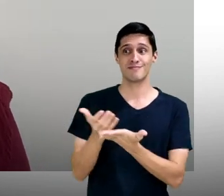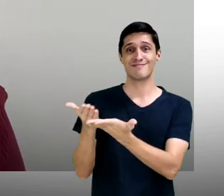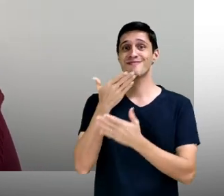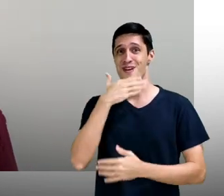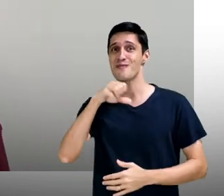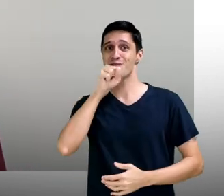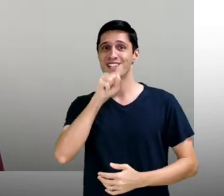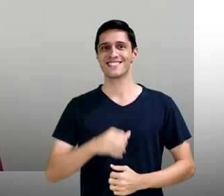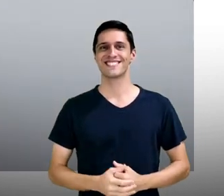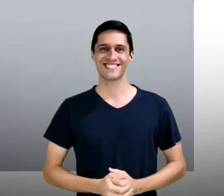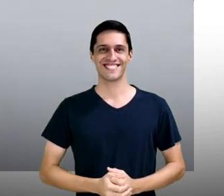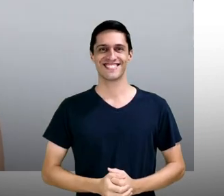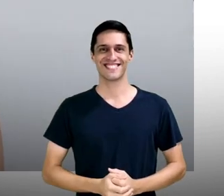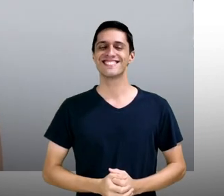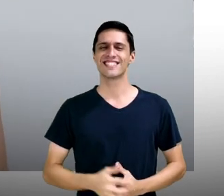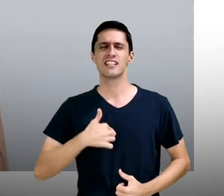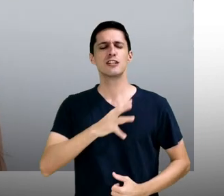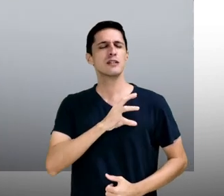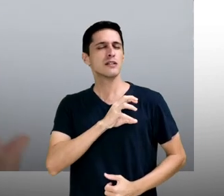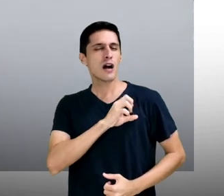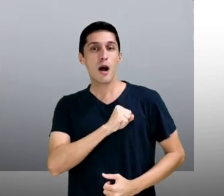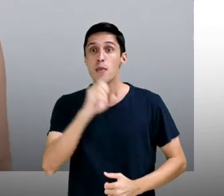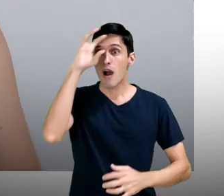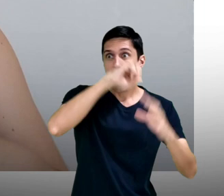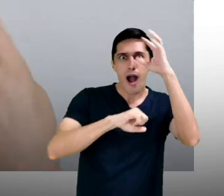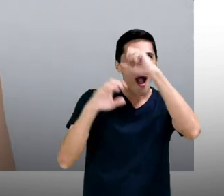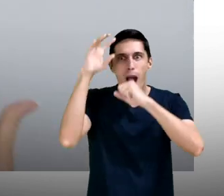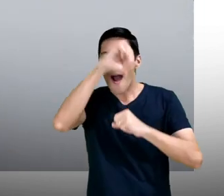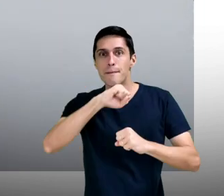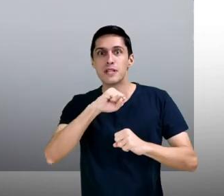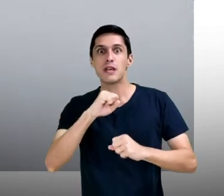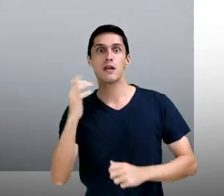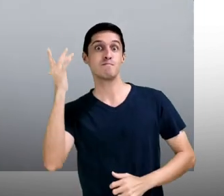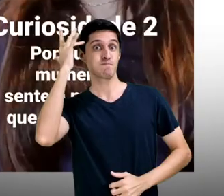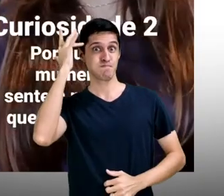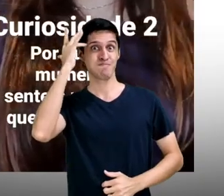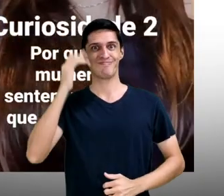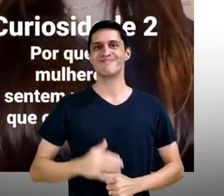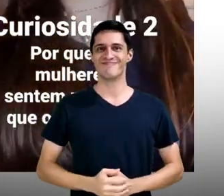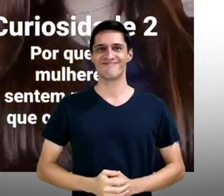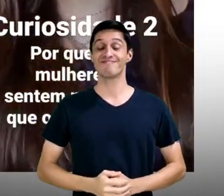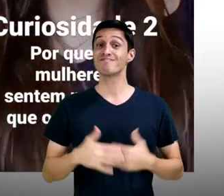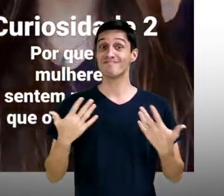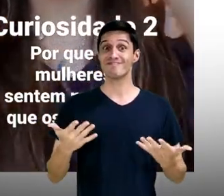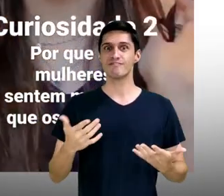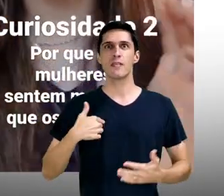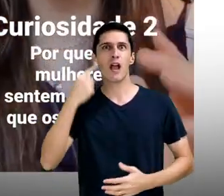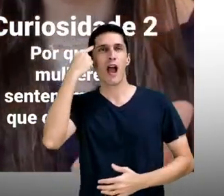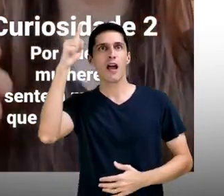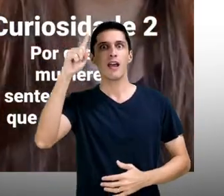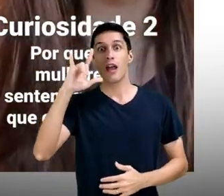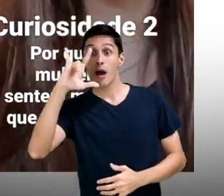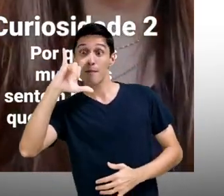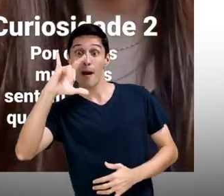eu posso local sanguinha para o meu pai a minha paixão veio por aprender e sempre ter novos conhecimentos e com isso eu tive a ideia de criar